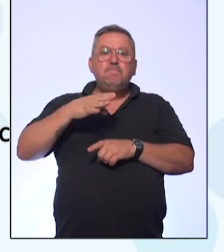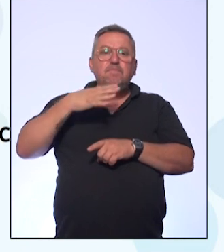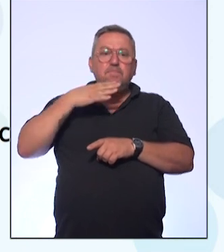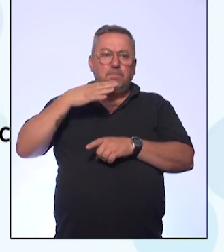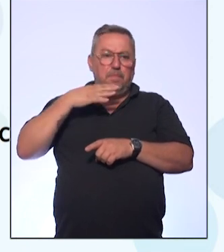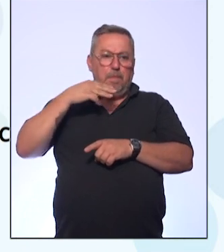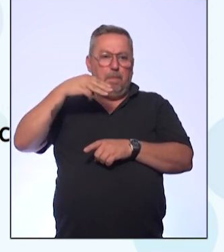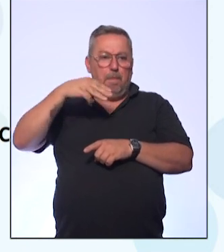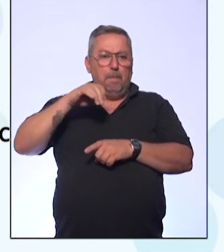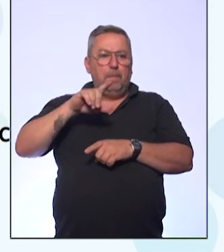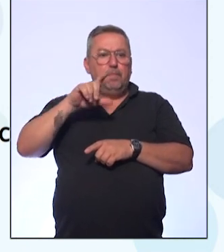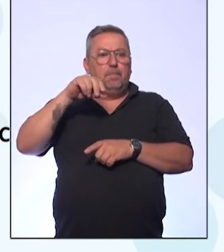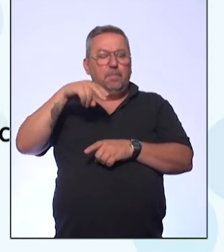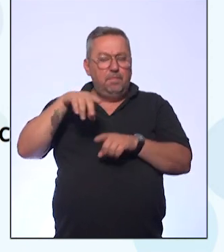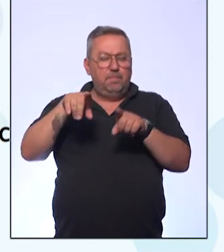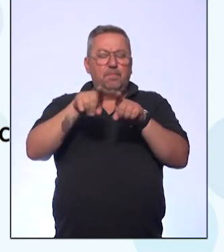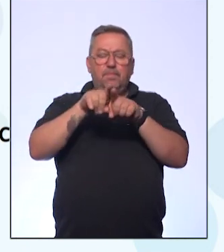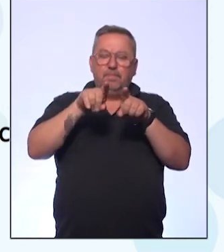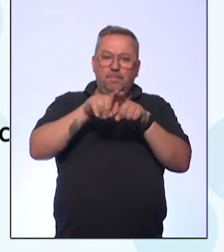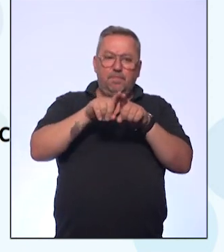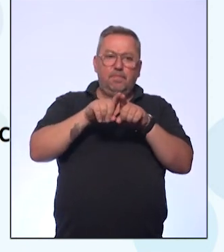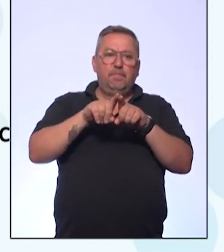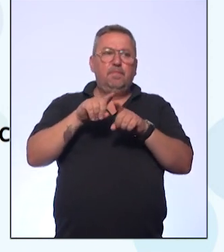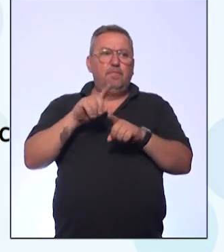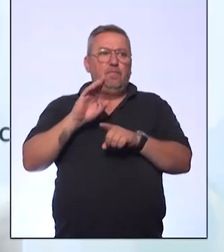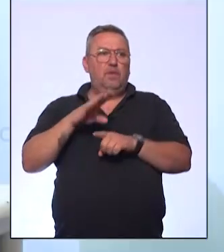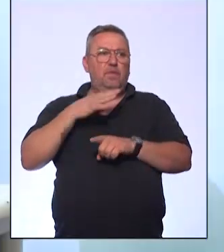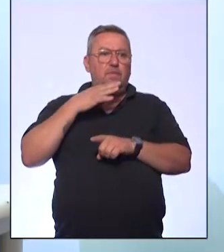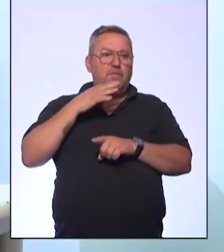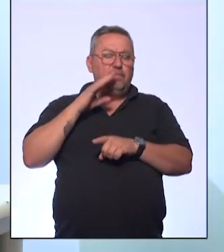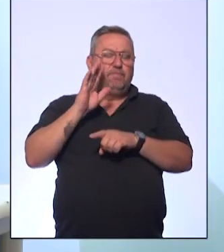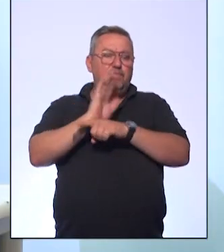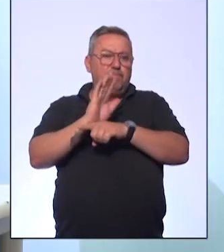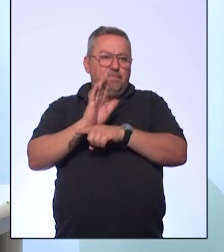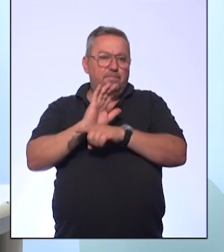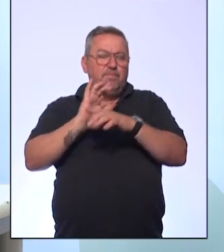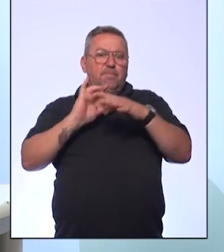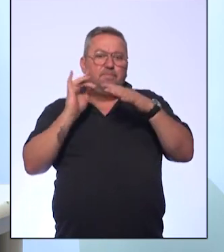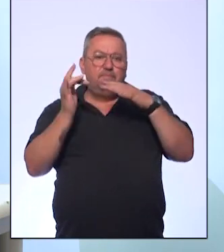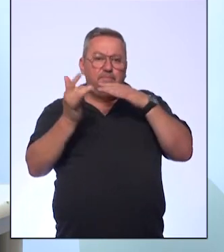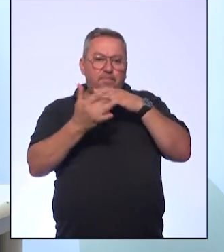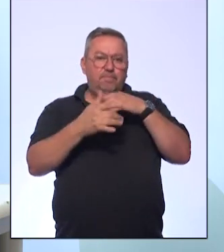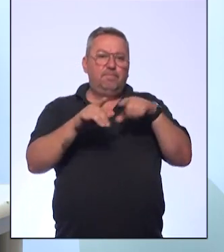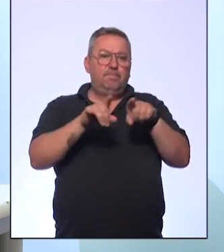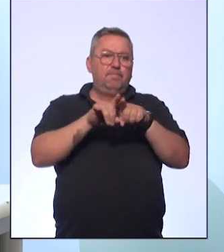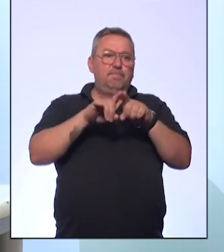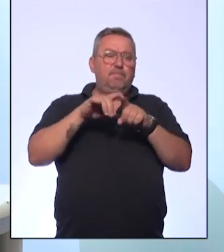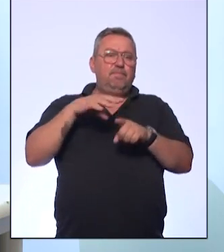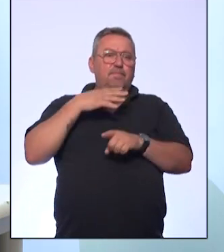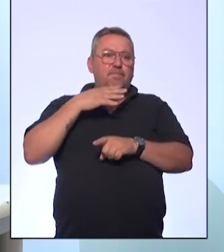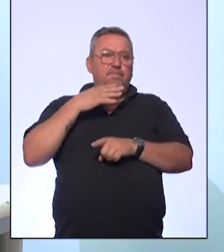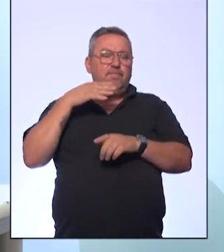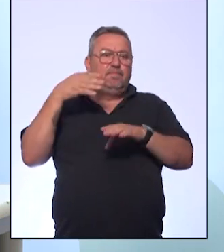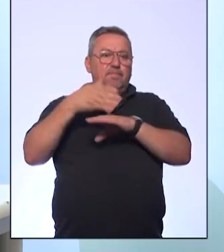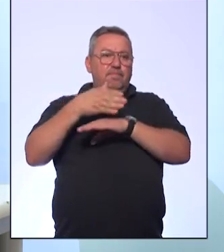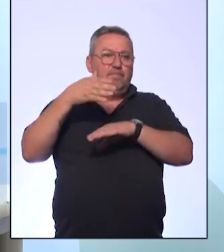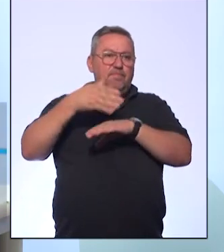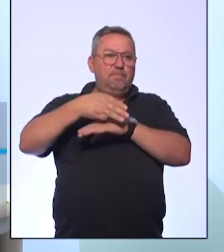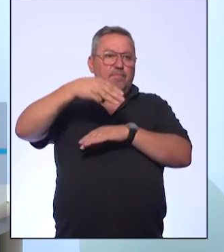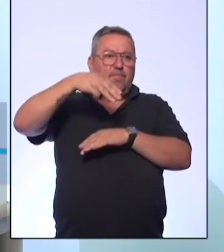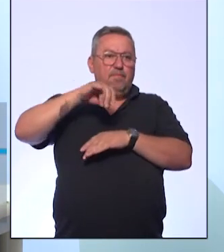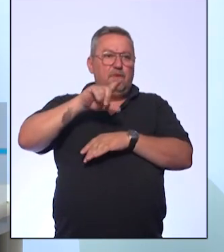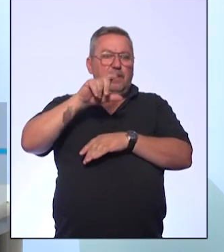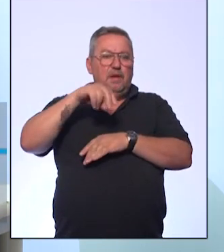conhecem por meio dos vídeos, muitos a conhecem pelas redes sociais também, com a participação da professora